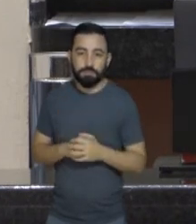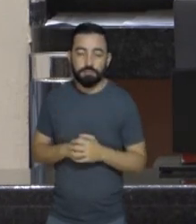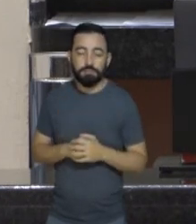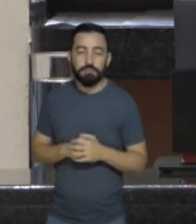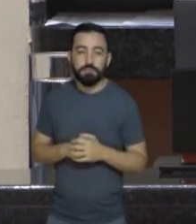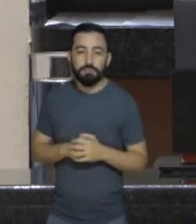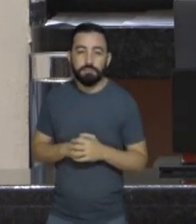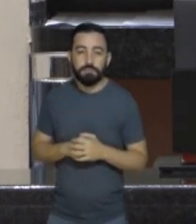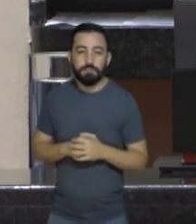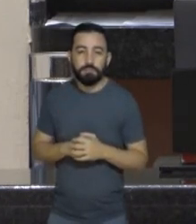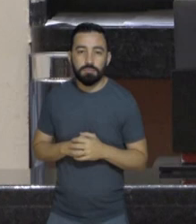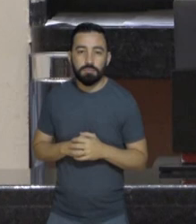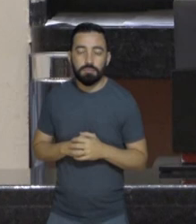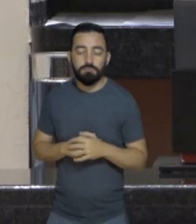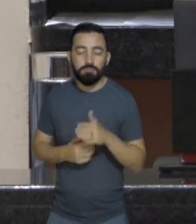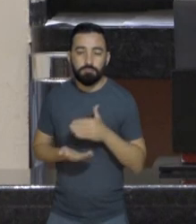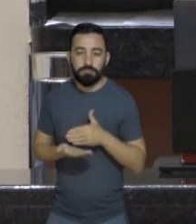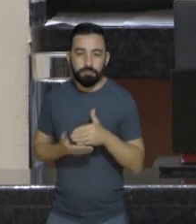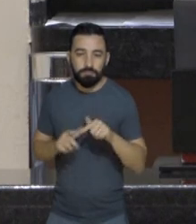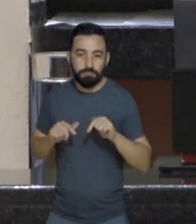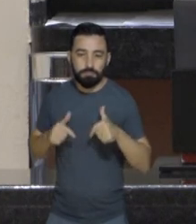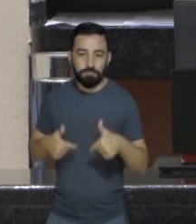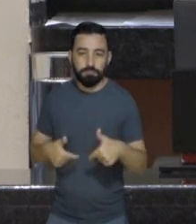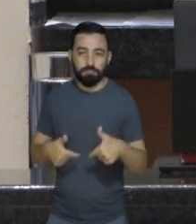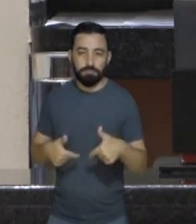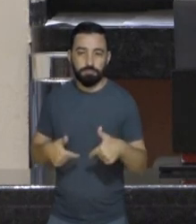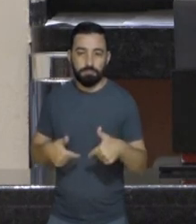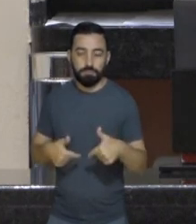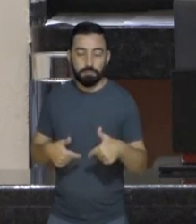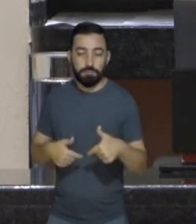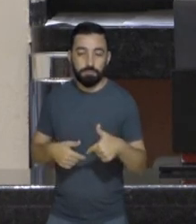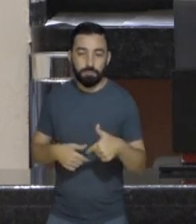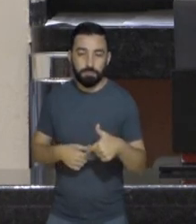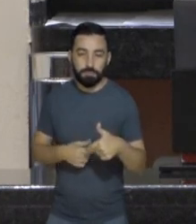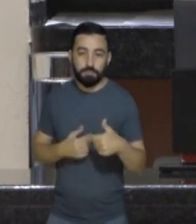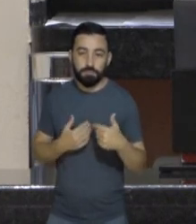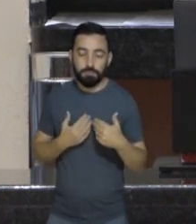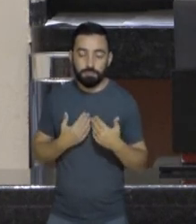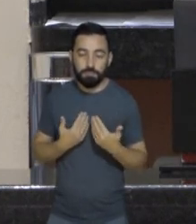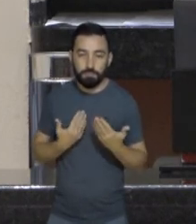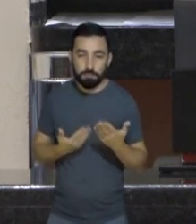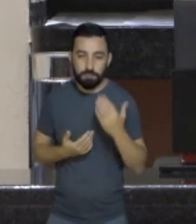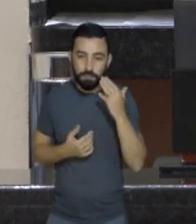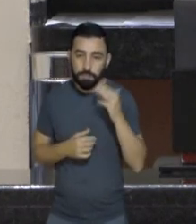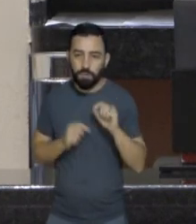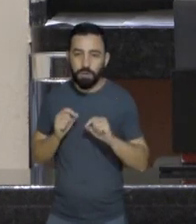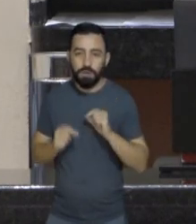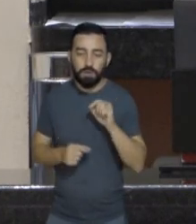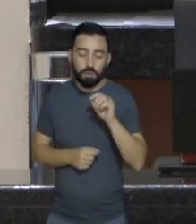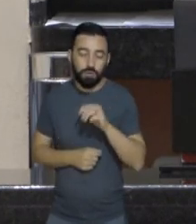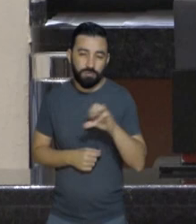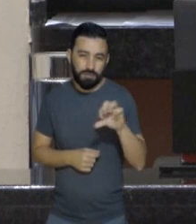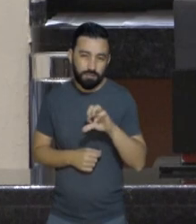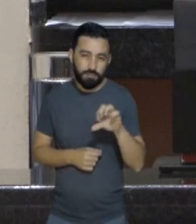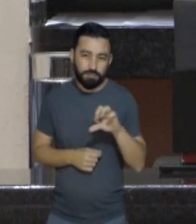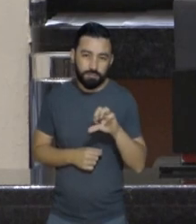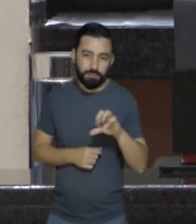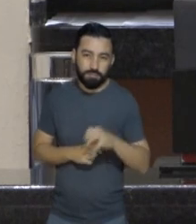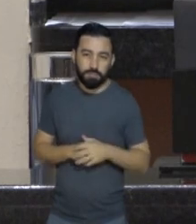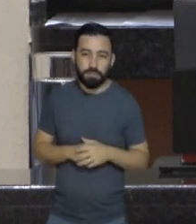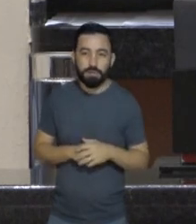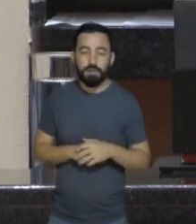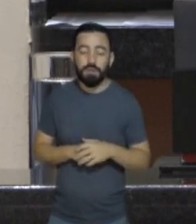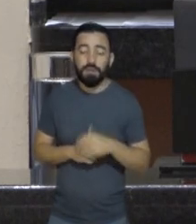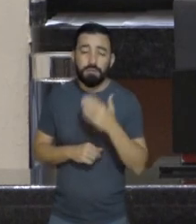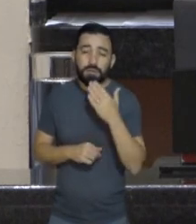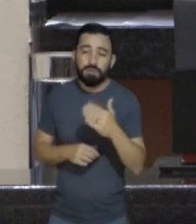como iniciativa do deputado Marcos da Rosa, é o pedido 99, solicitando ao secretário